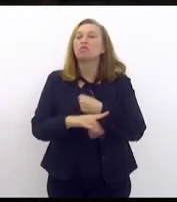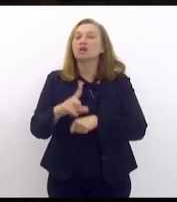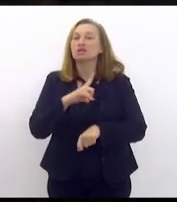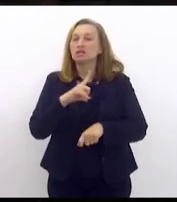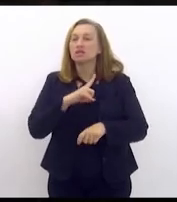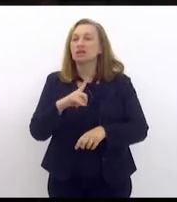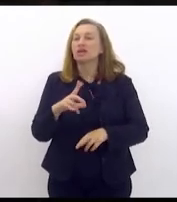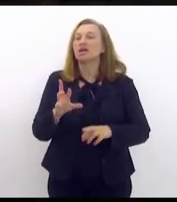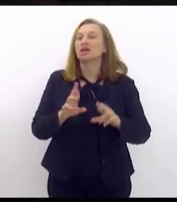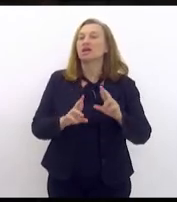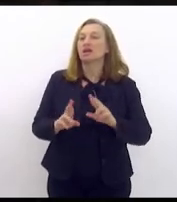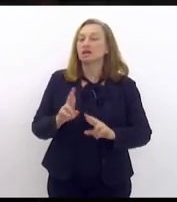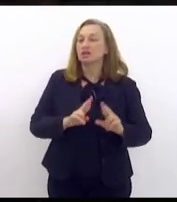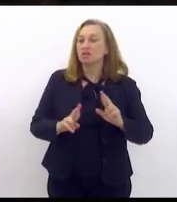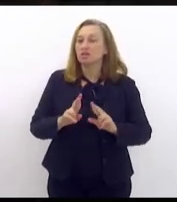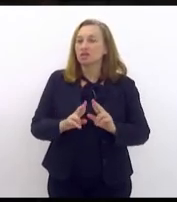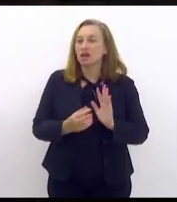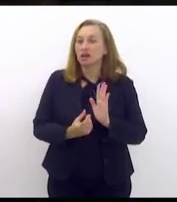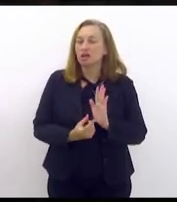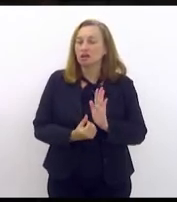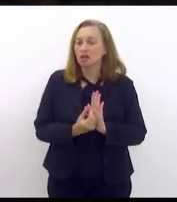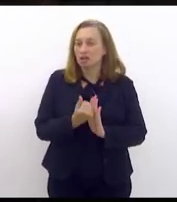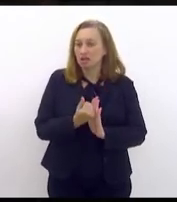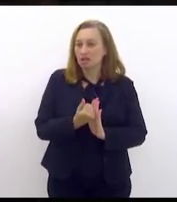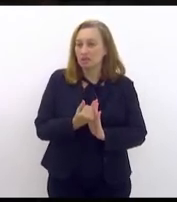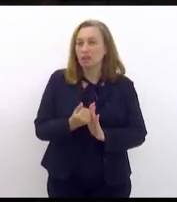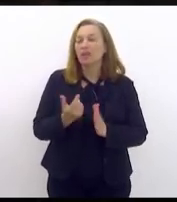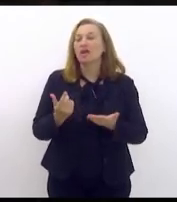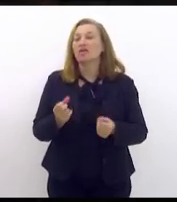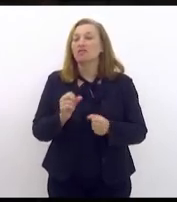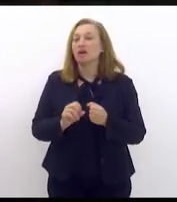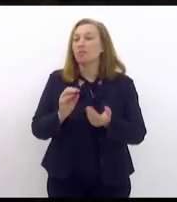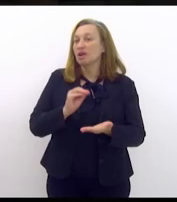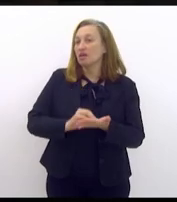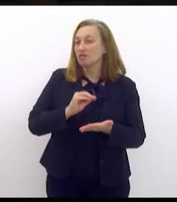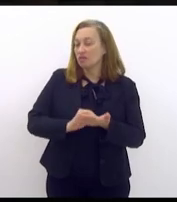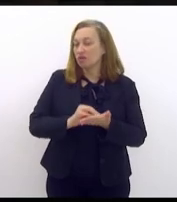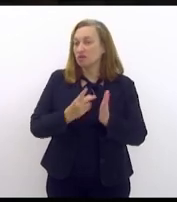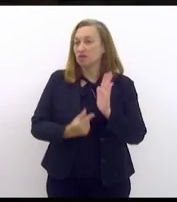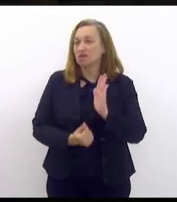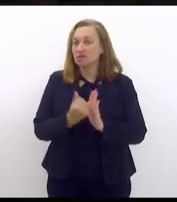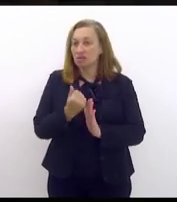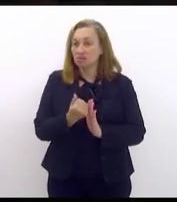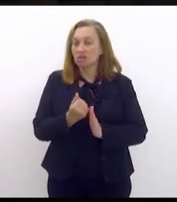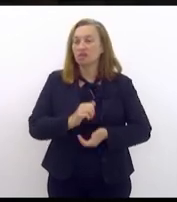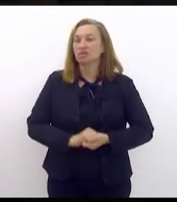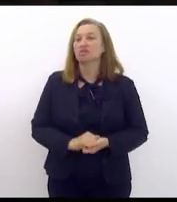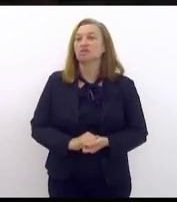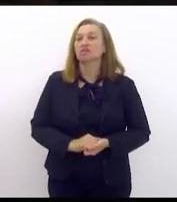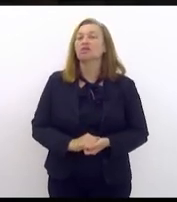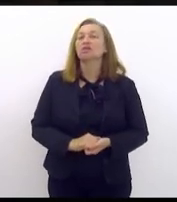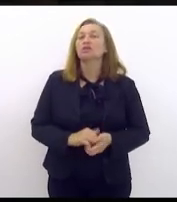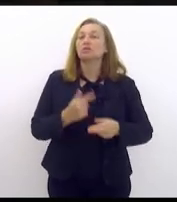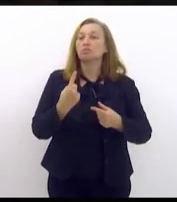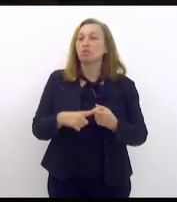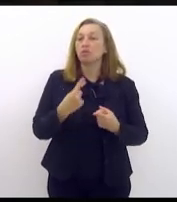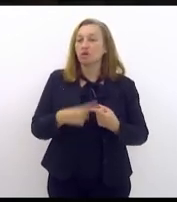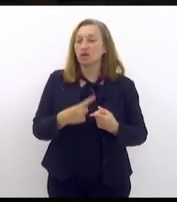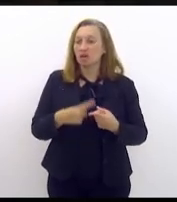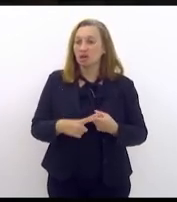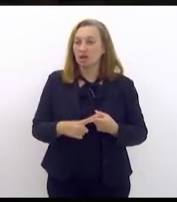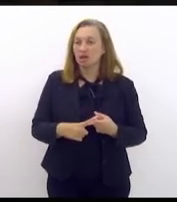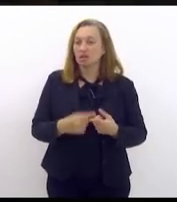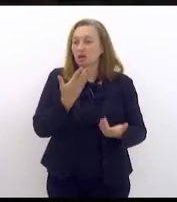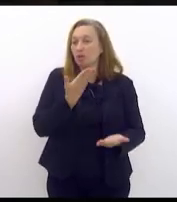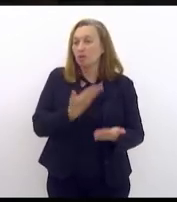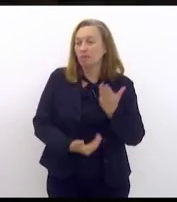relação à receita. Agora ele o fará pela insegurança em relação às receitas e porque tem um rombo